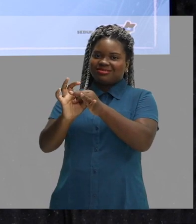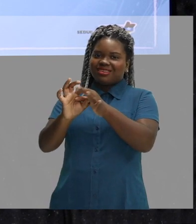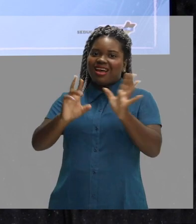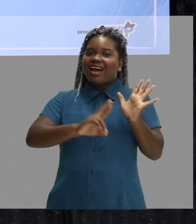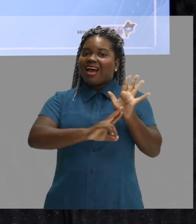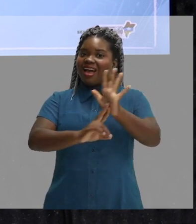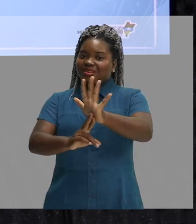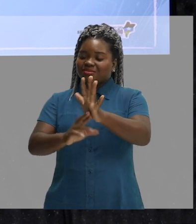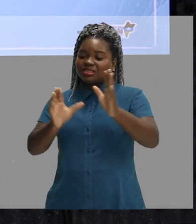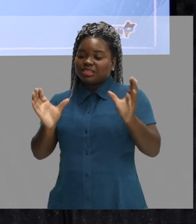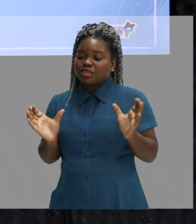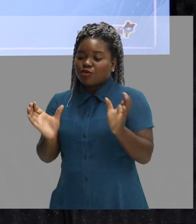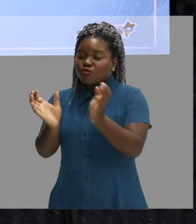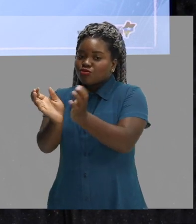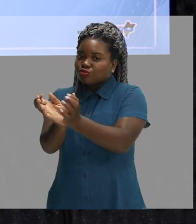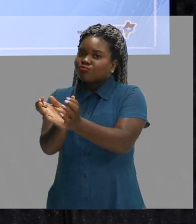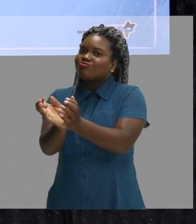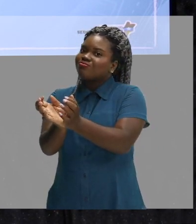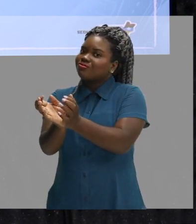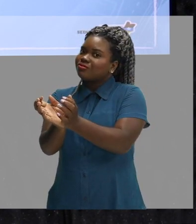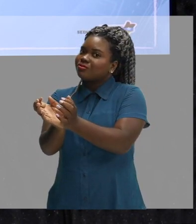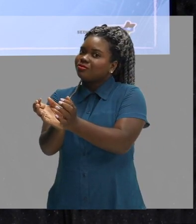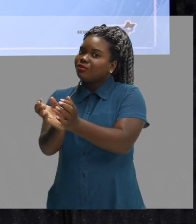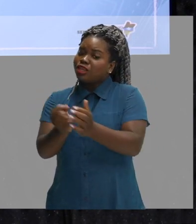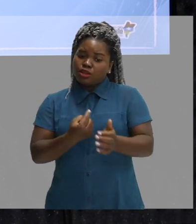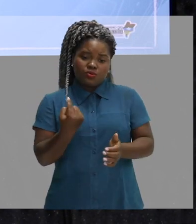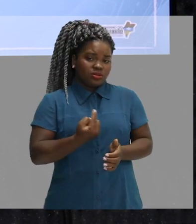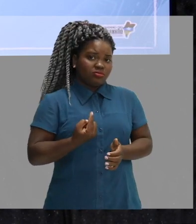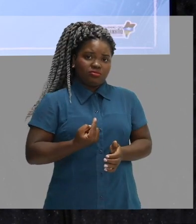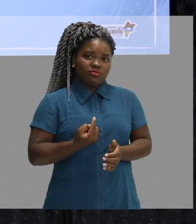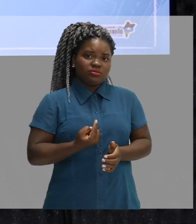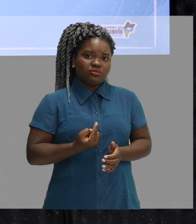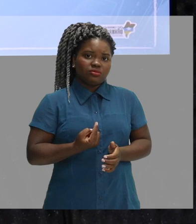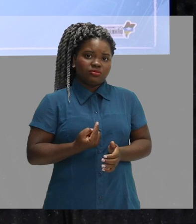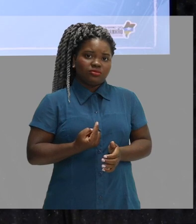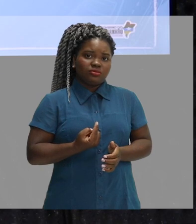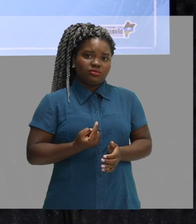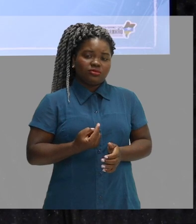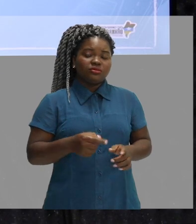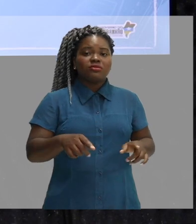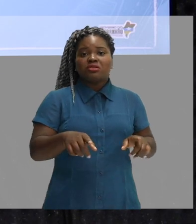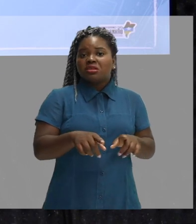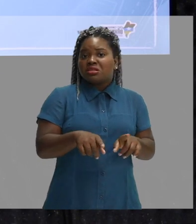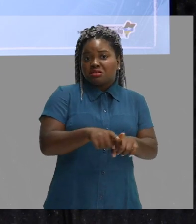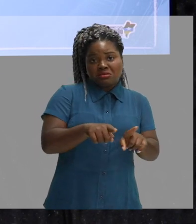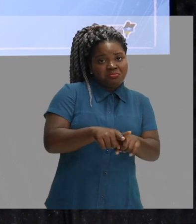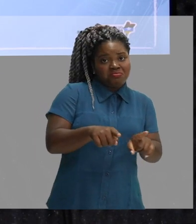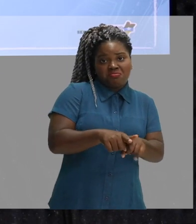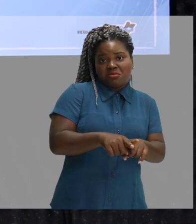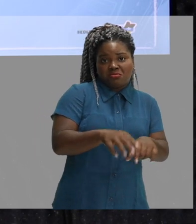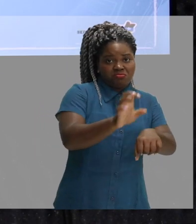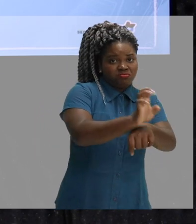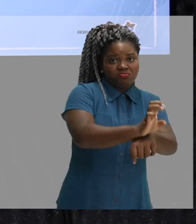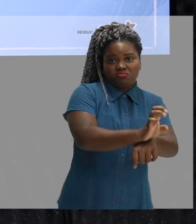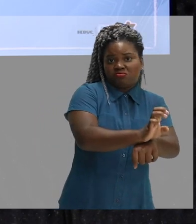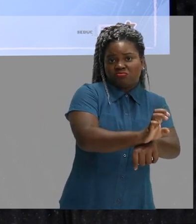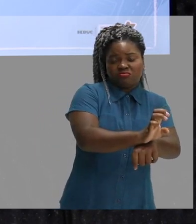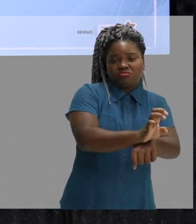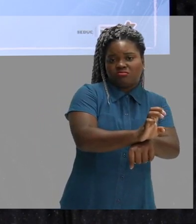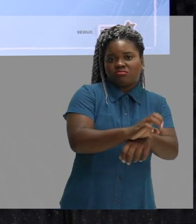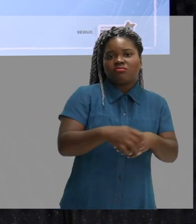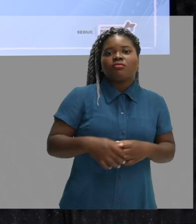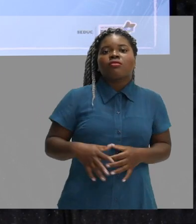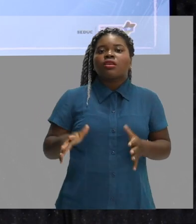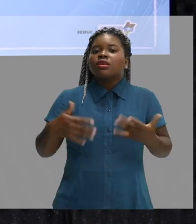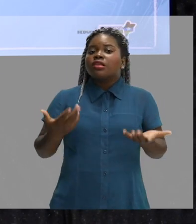uma existência coletiva. Não é nem individual, nem propriamente institucional, como o Estado é, por exemplo. E